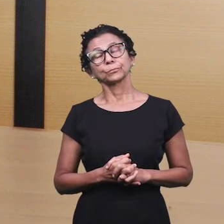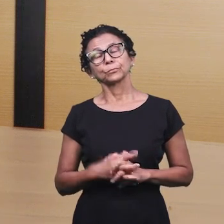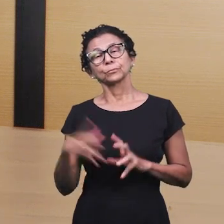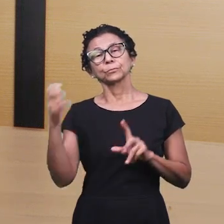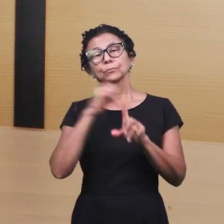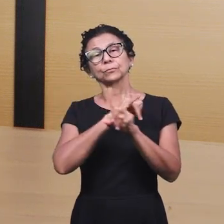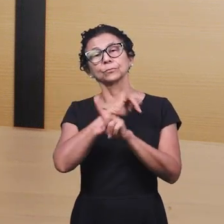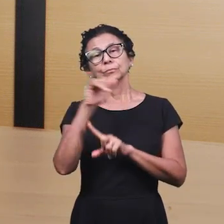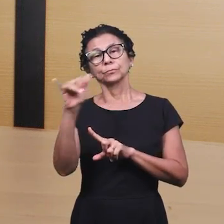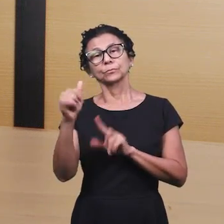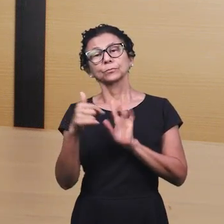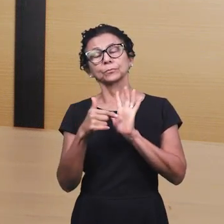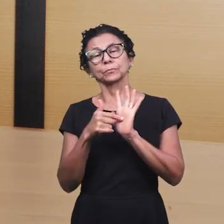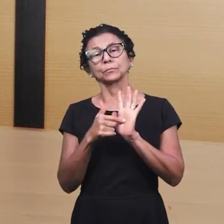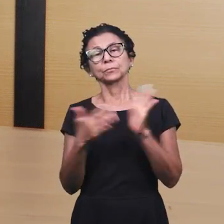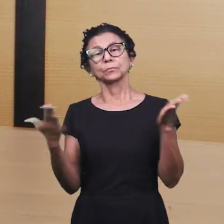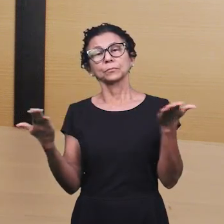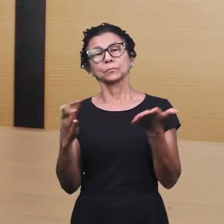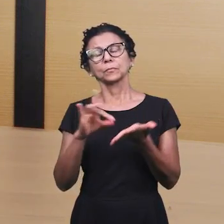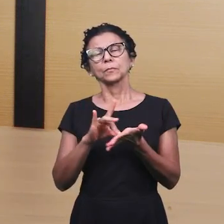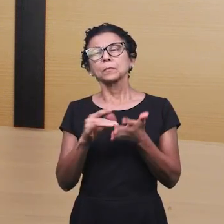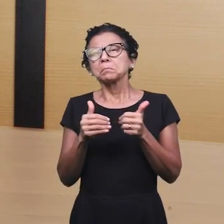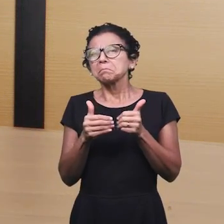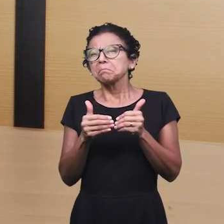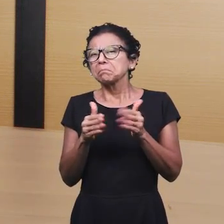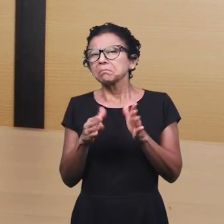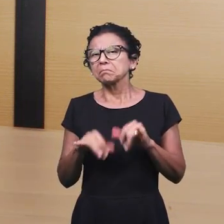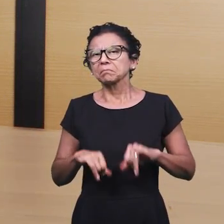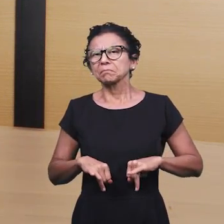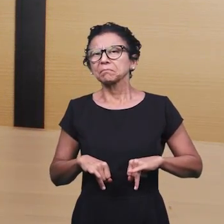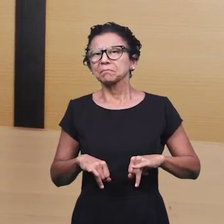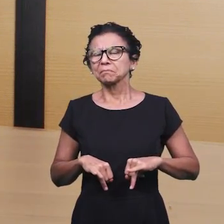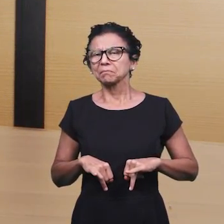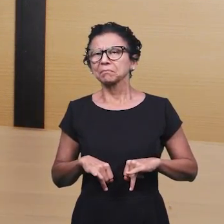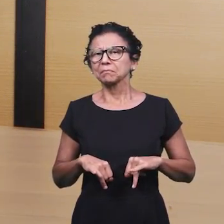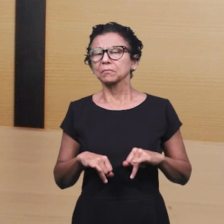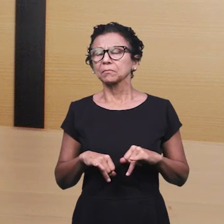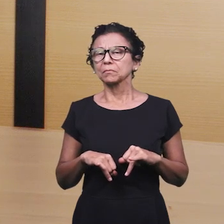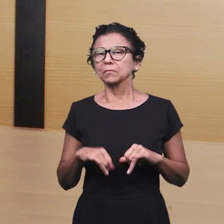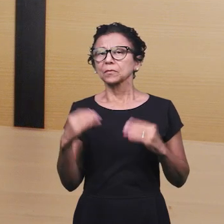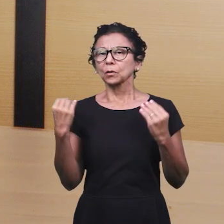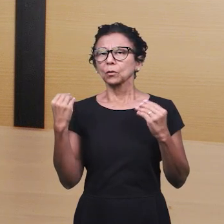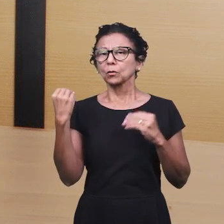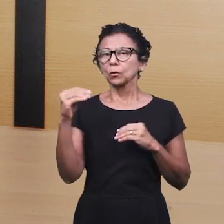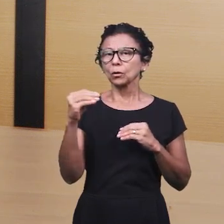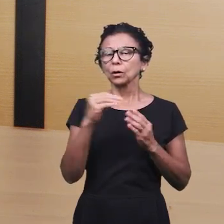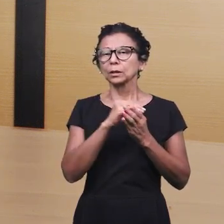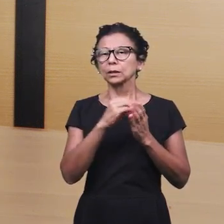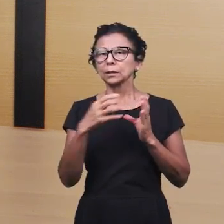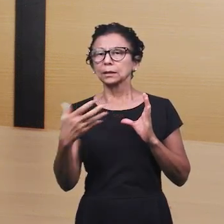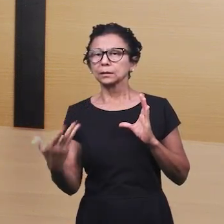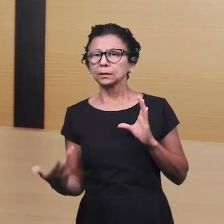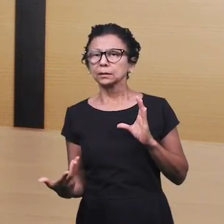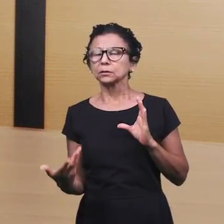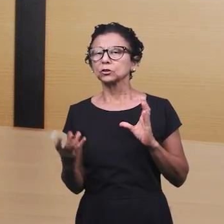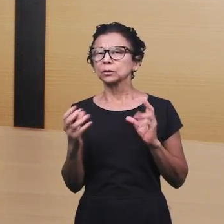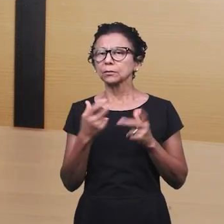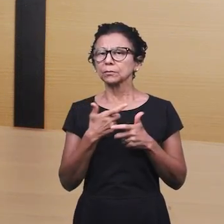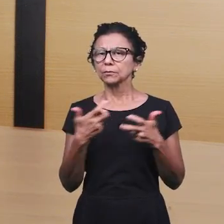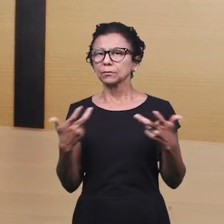esse momento chamado princípio das dores, né, Fábio? E ali o Senhor coloca diversos cenários. Então, dentro